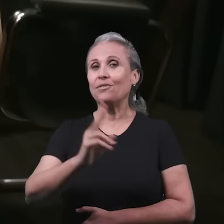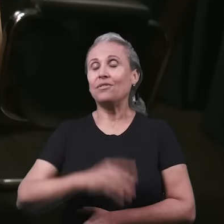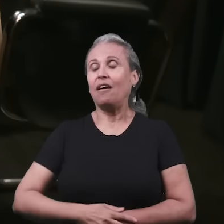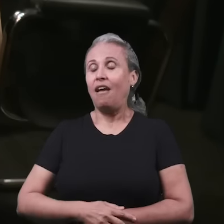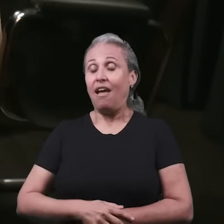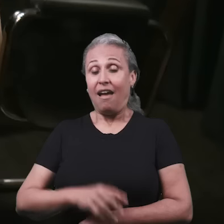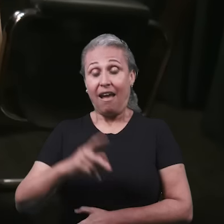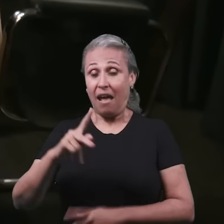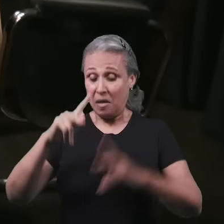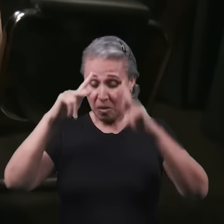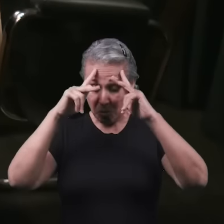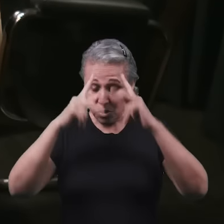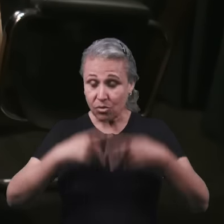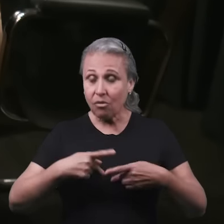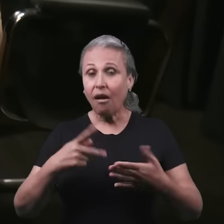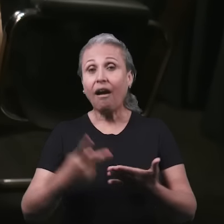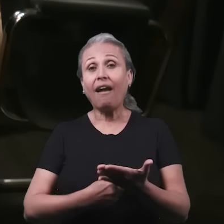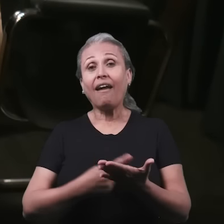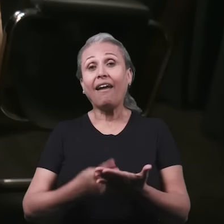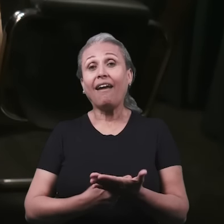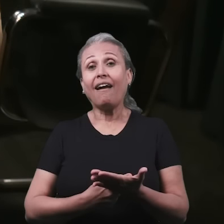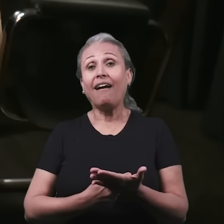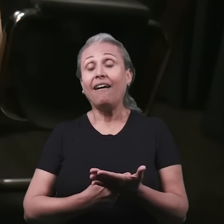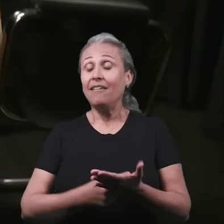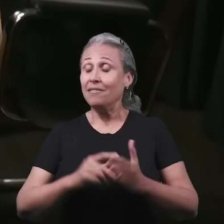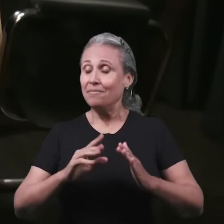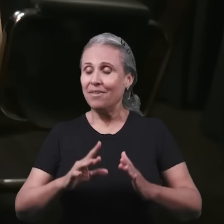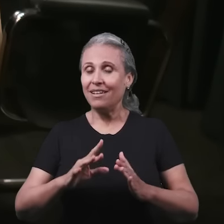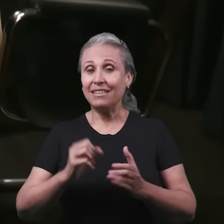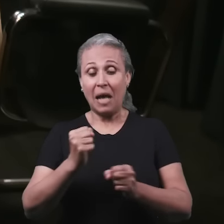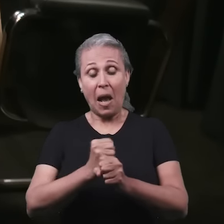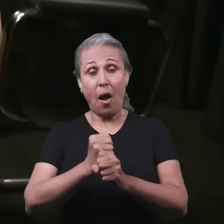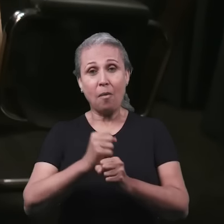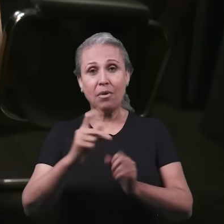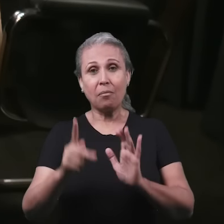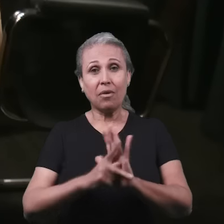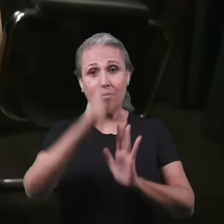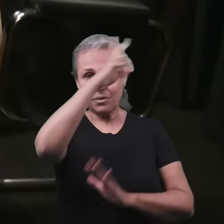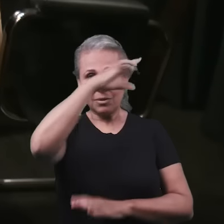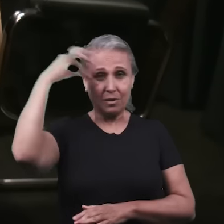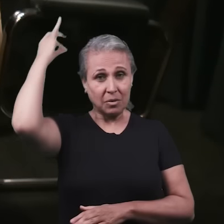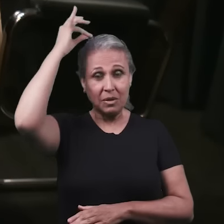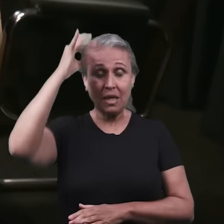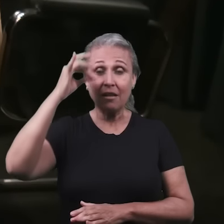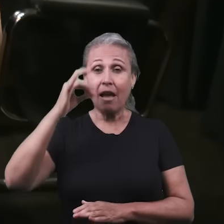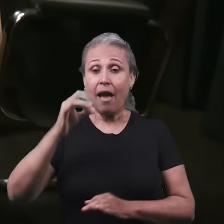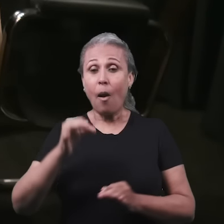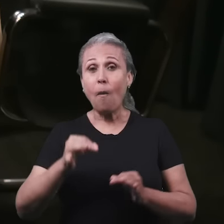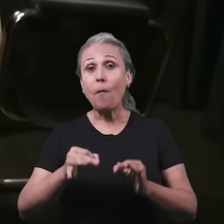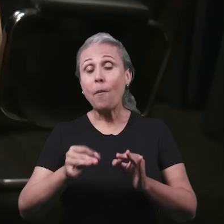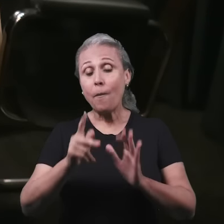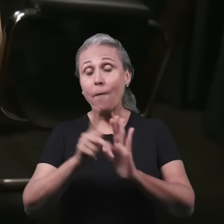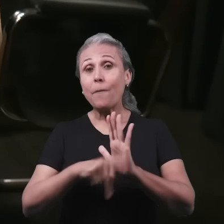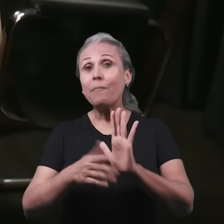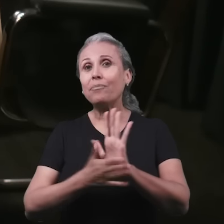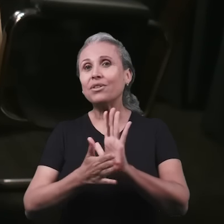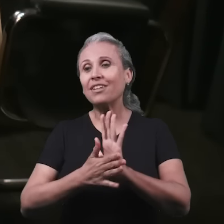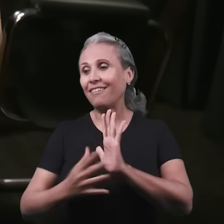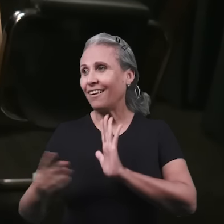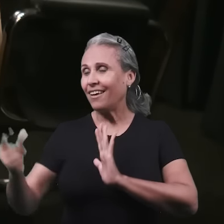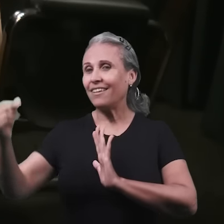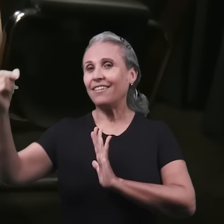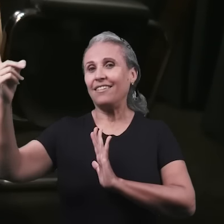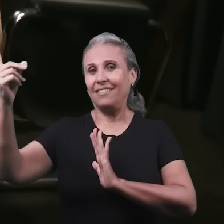homens erram, mas a obra de Deus, a obra do Espírito, é um projeto eterno,